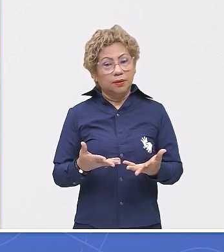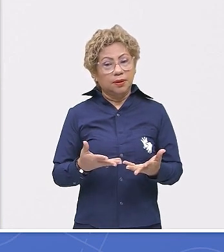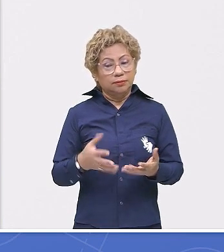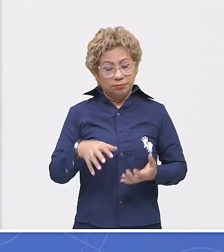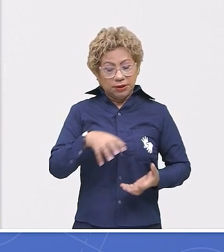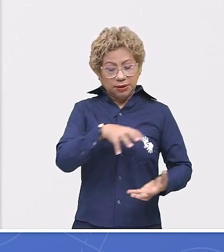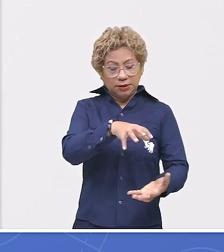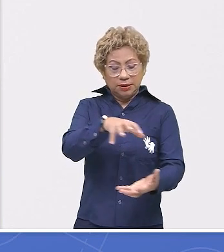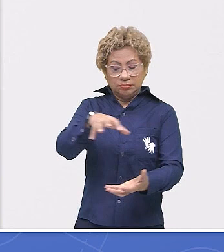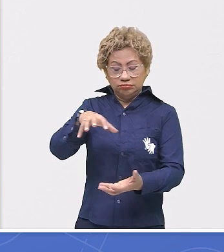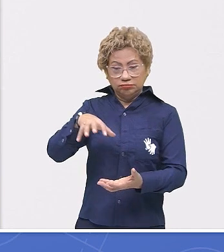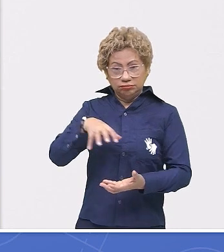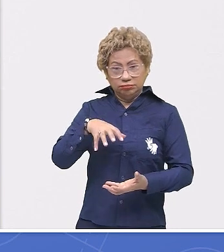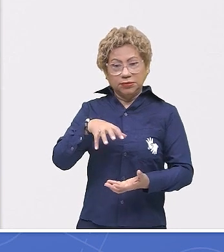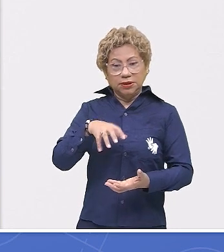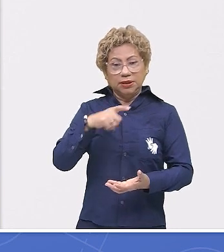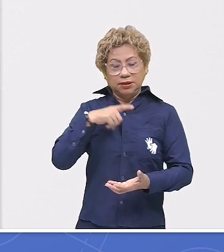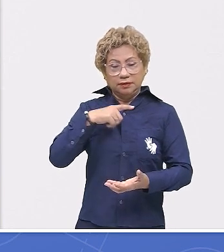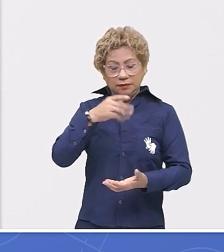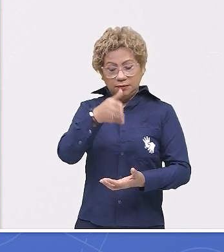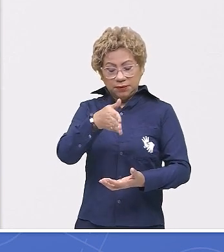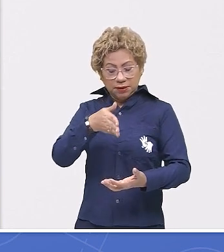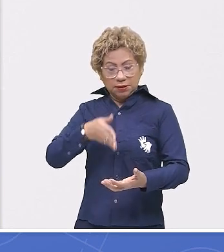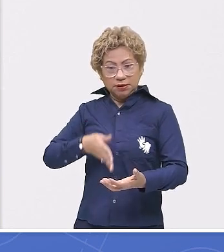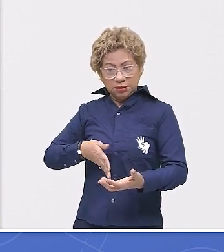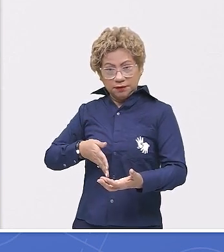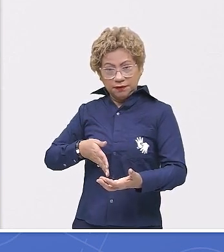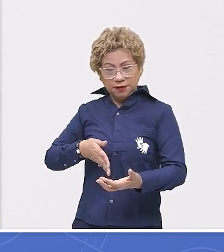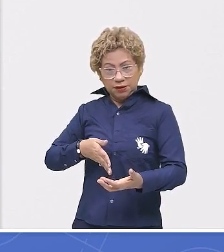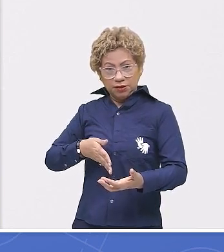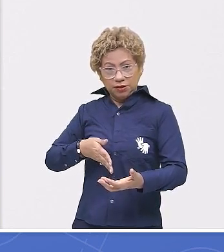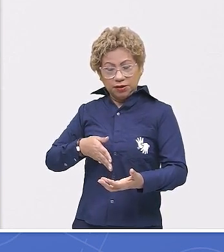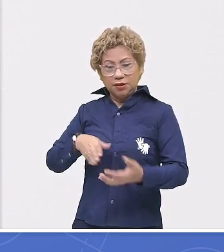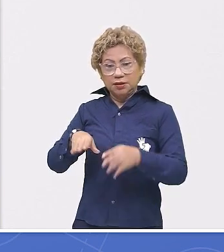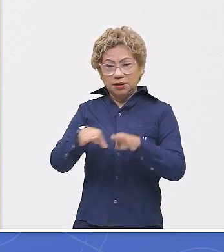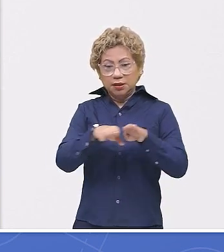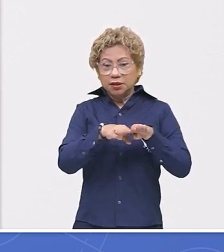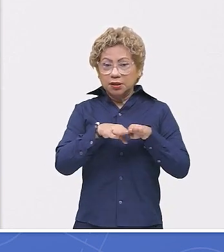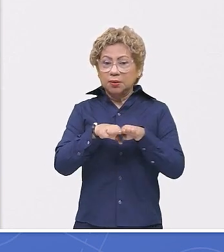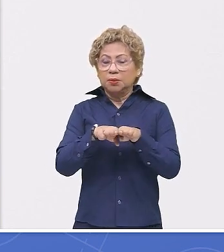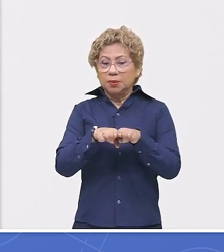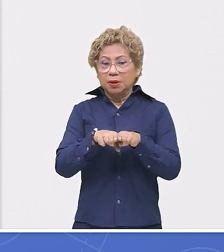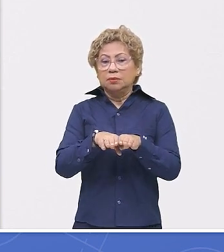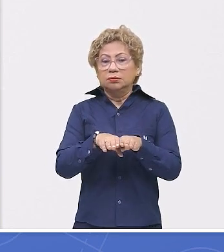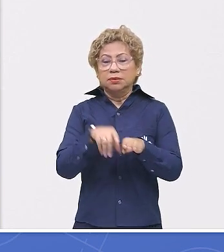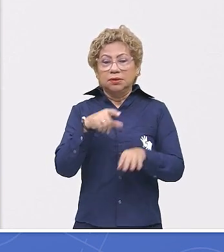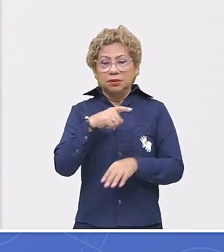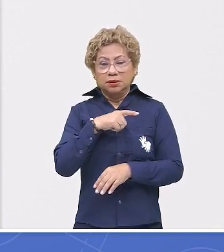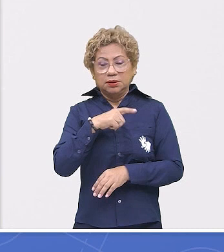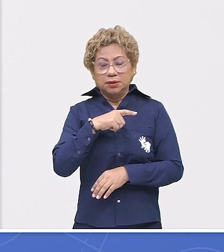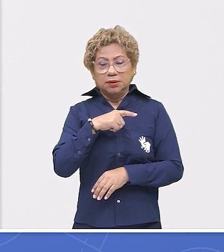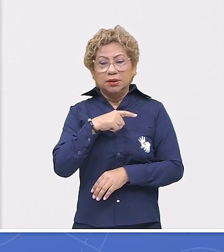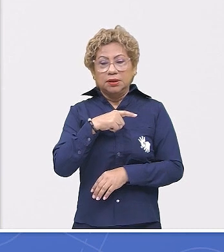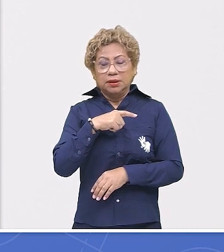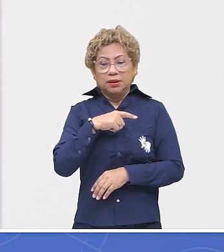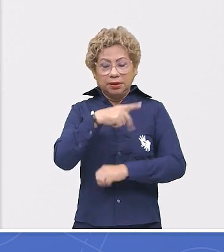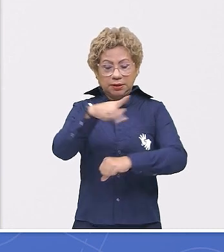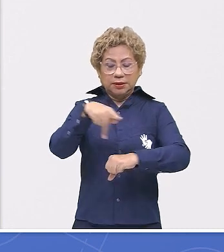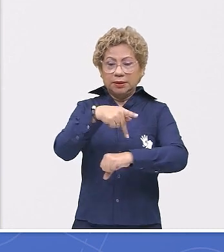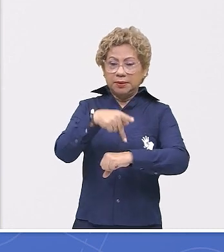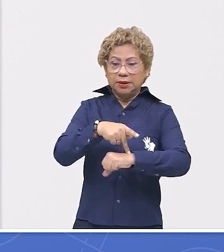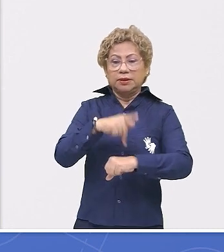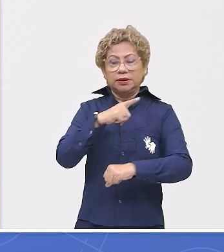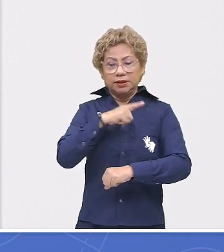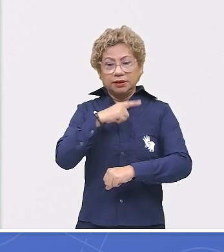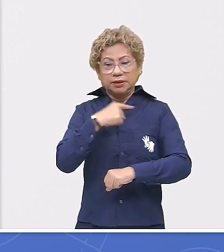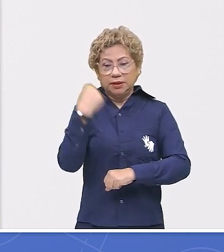dividida em 24 faixas longitudinais iguais, né? E cada uma com a sua hora oficial, tá certo? Cada faixa ela vai